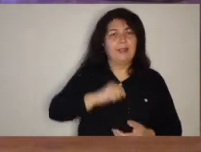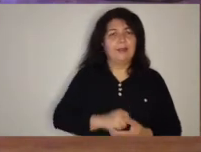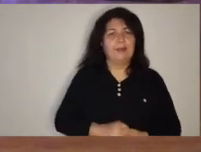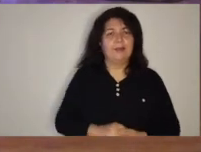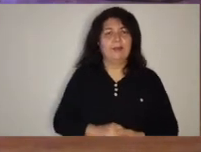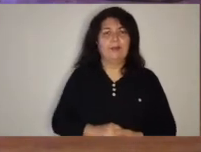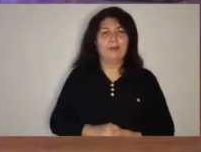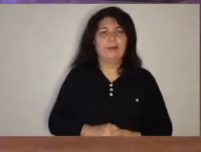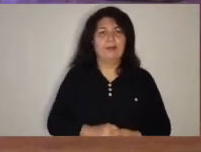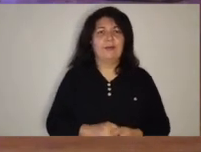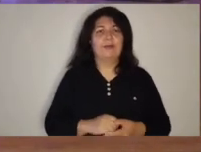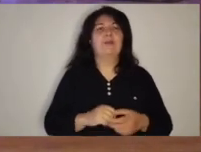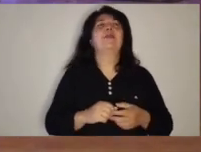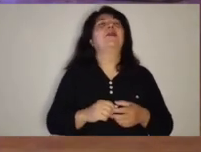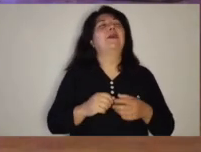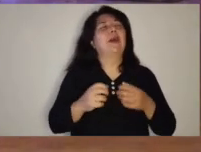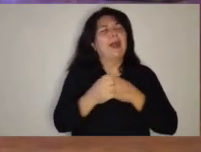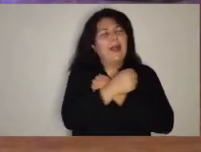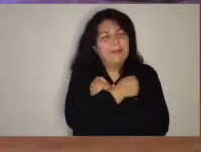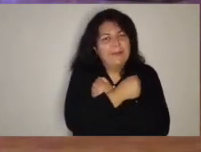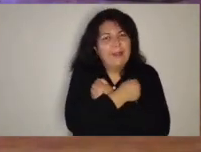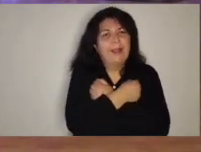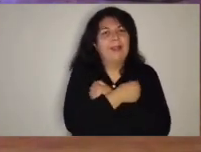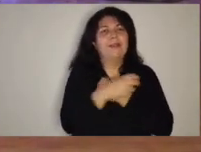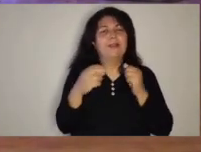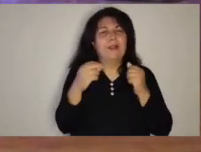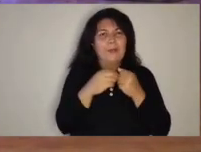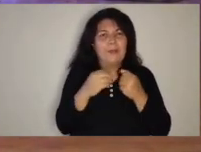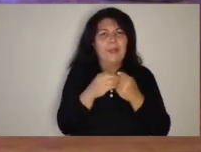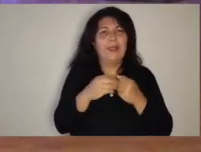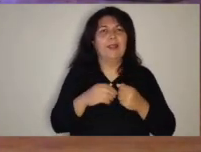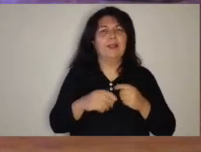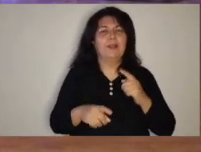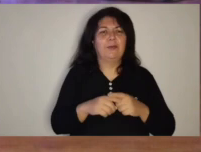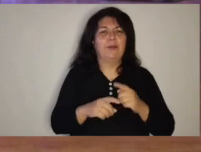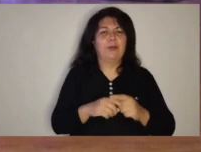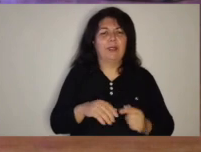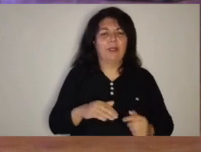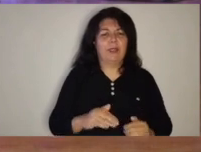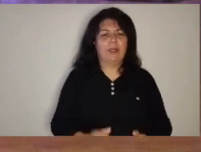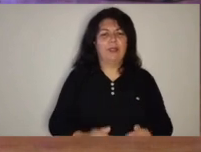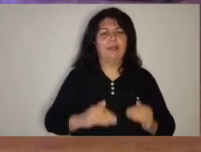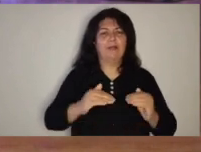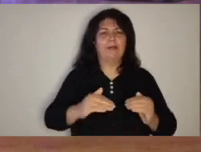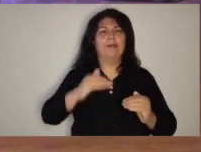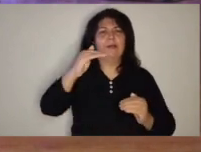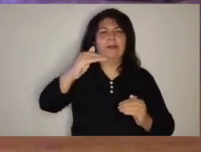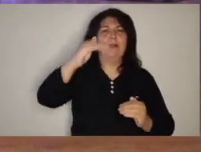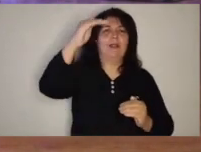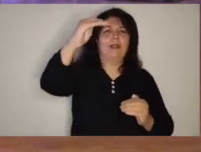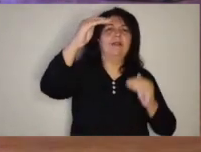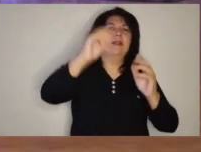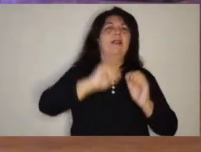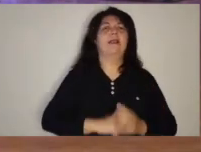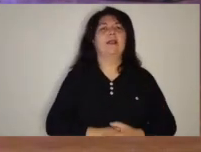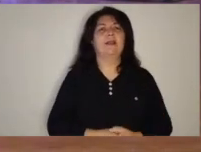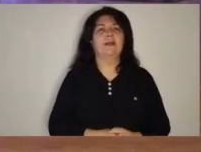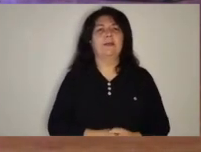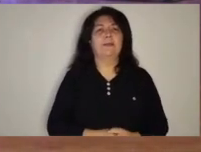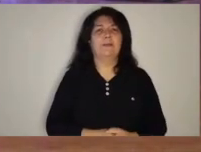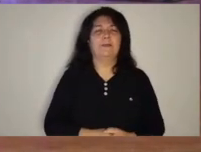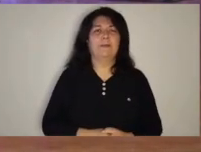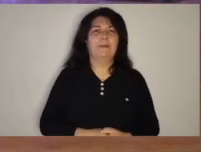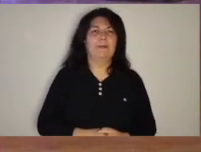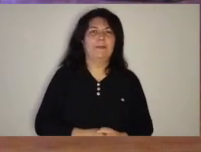Irmãos, o nosso maior bem é a nossa família. Irmãos, conheço pessoas que têm tudo, mas